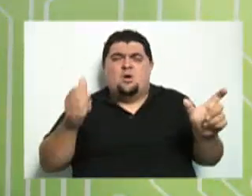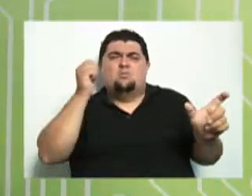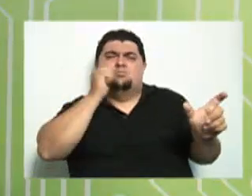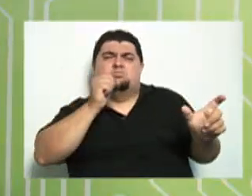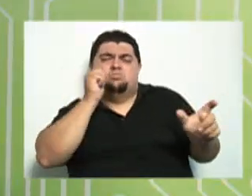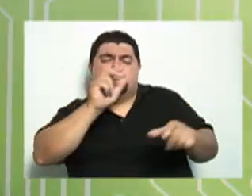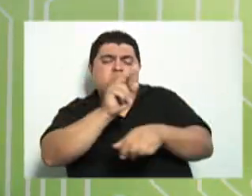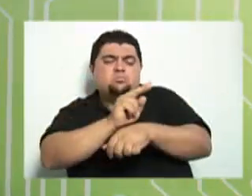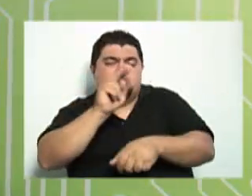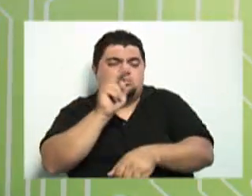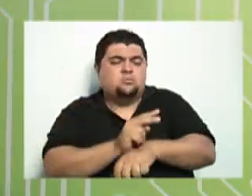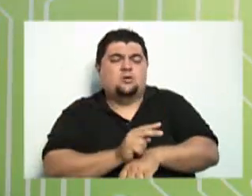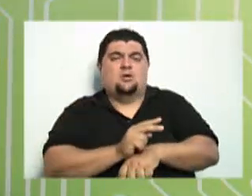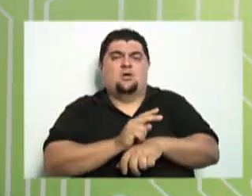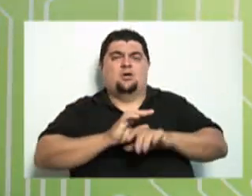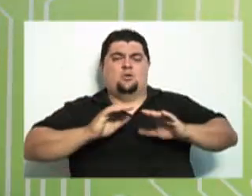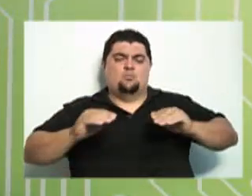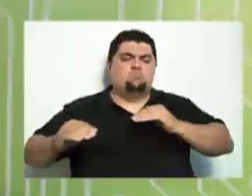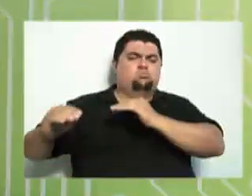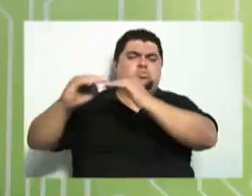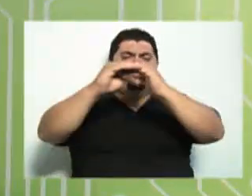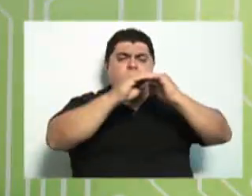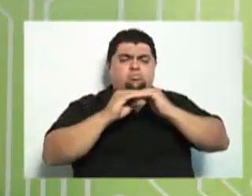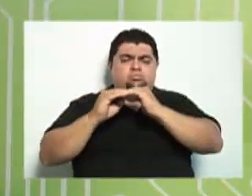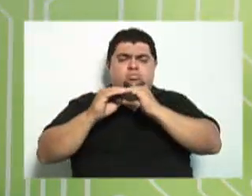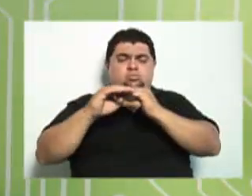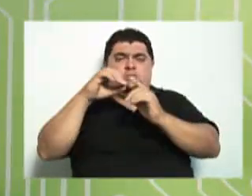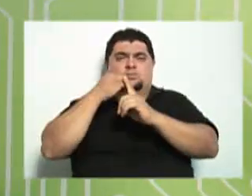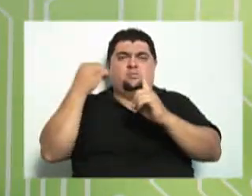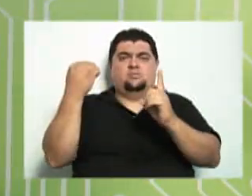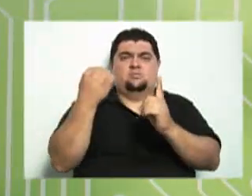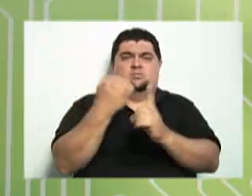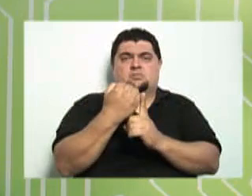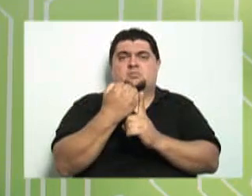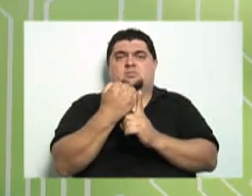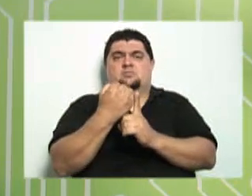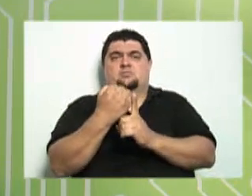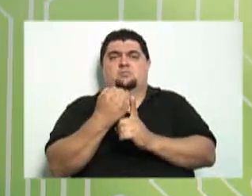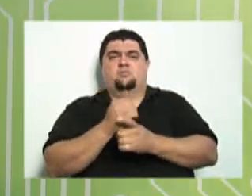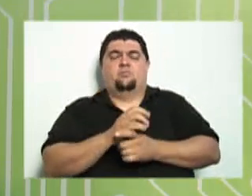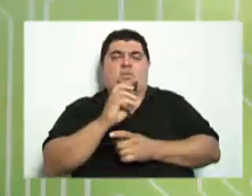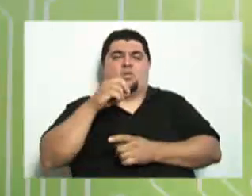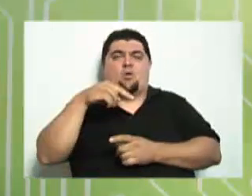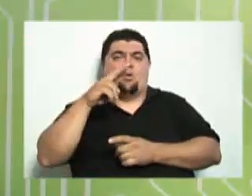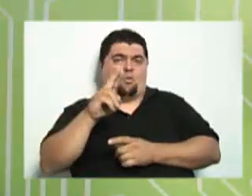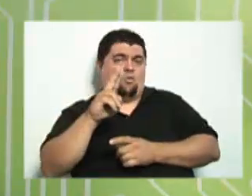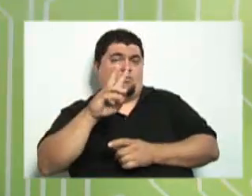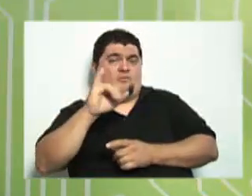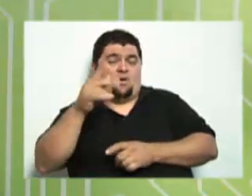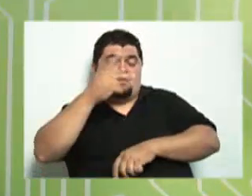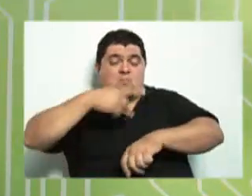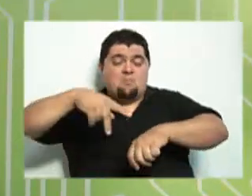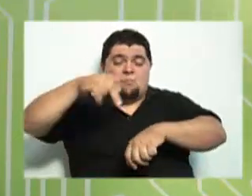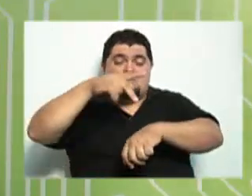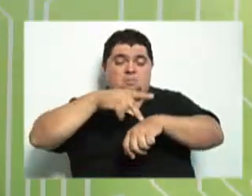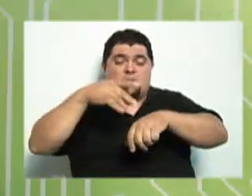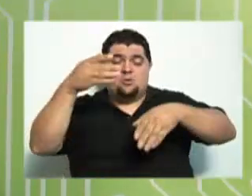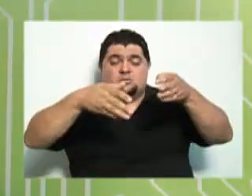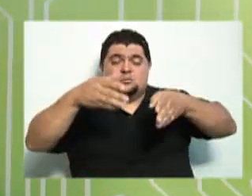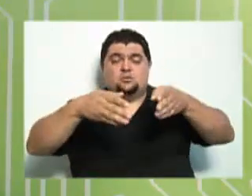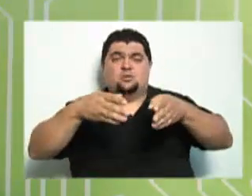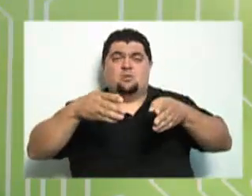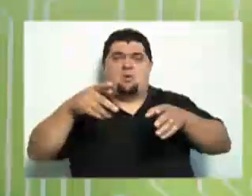mulher, a igualdade da mulher dentro da sociedade. A ONU vai interferir assim, a vida de vários países e ela não está atrelada a um